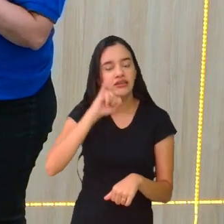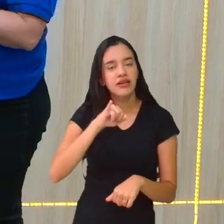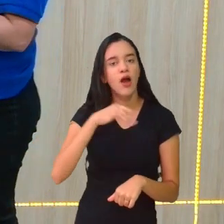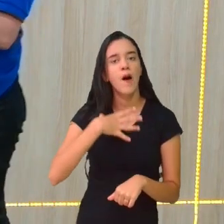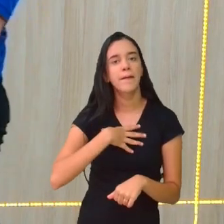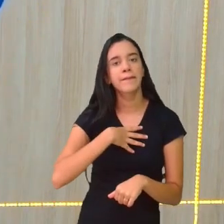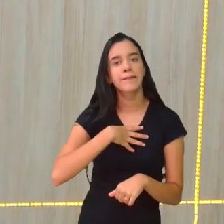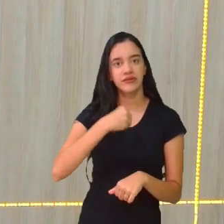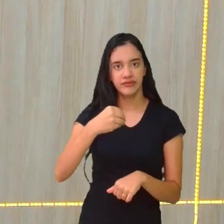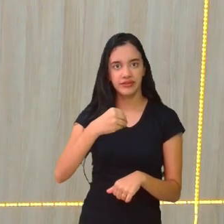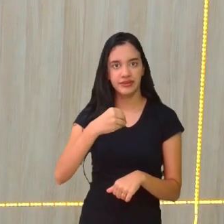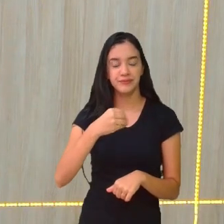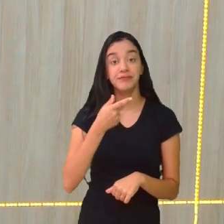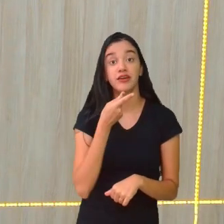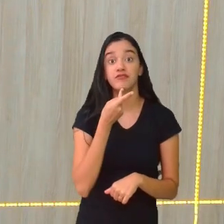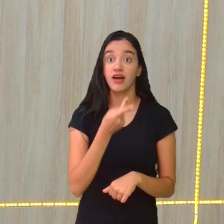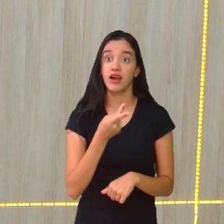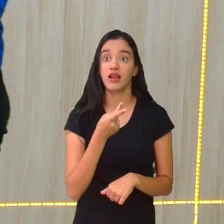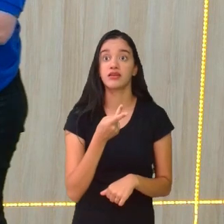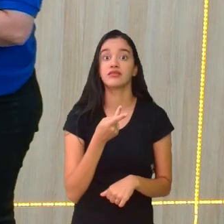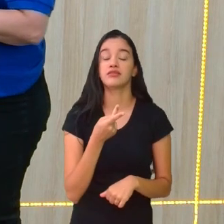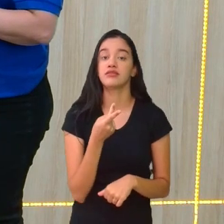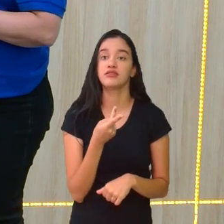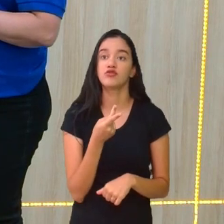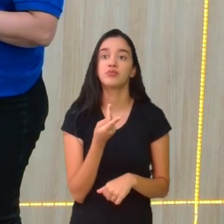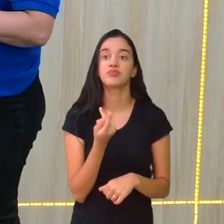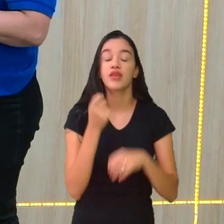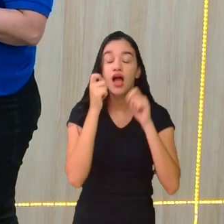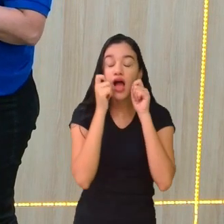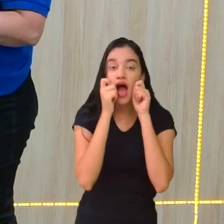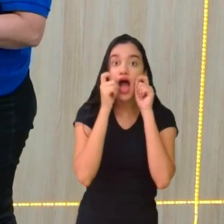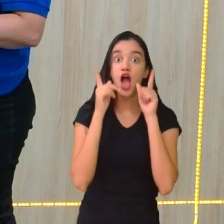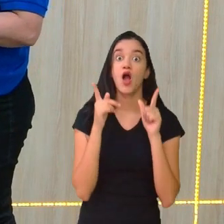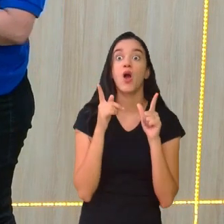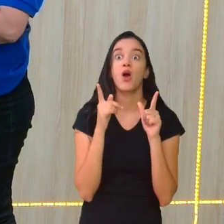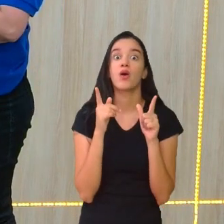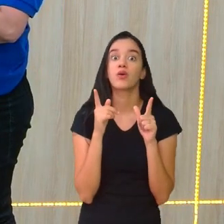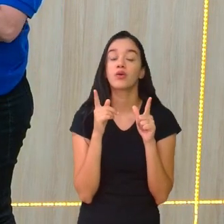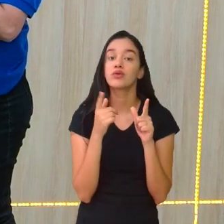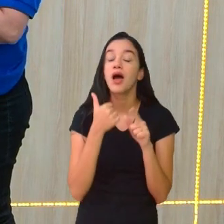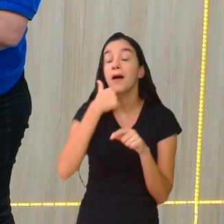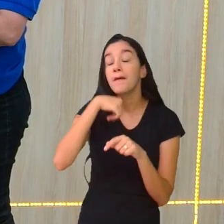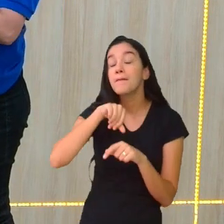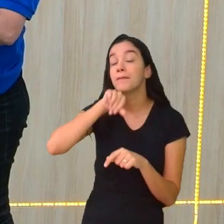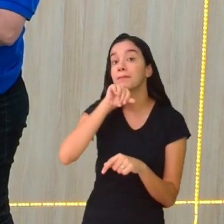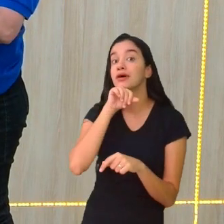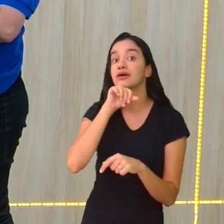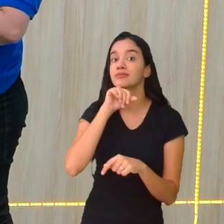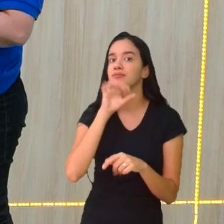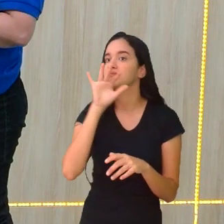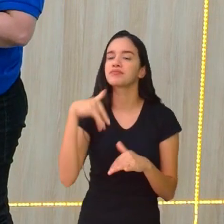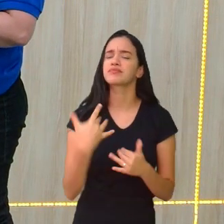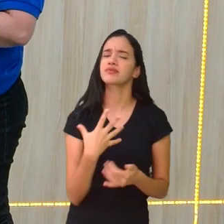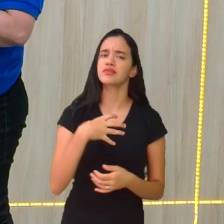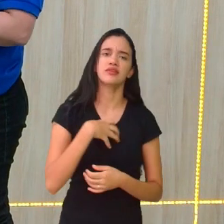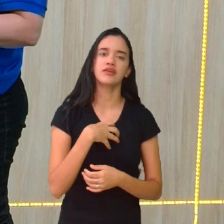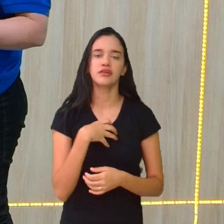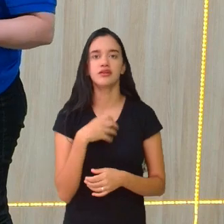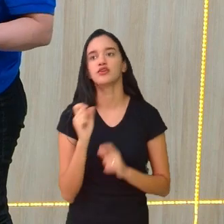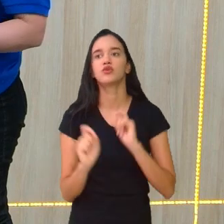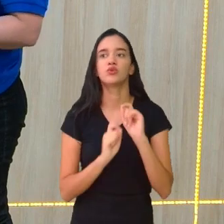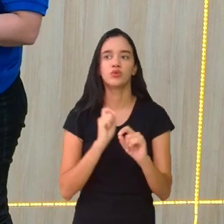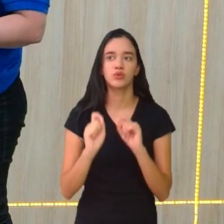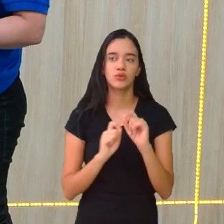essa filha, não é, falasse dessa forma, acorda, mãe, o que estaria se sentindo, não é? No